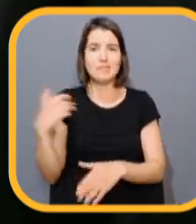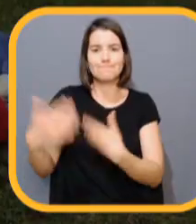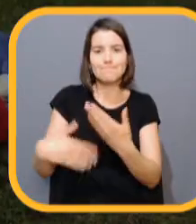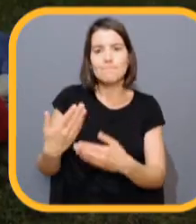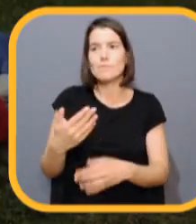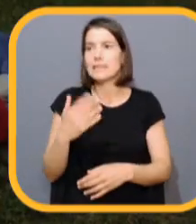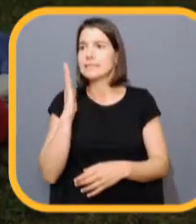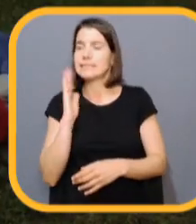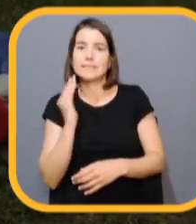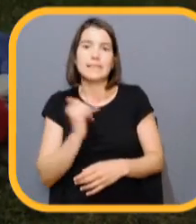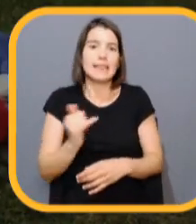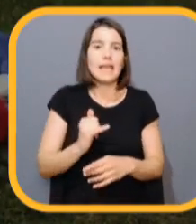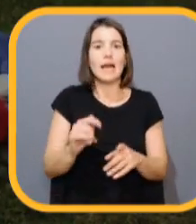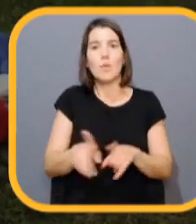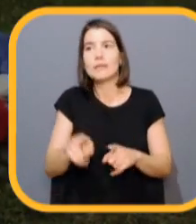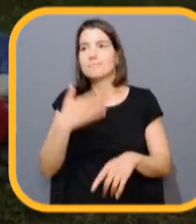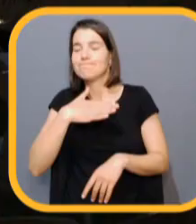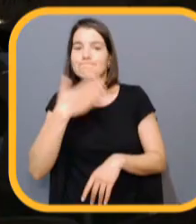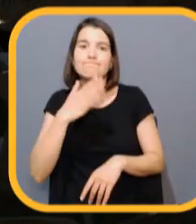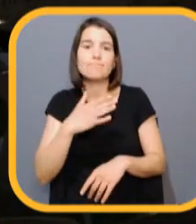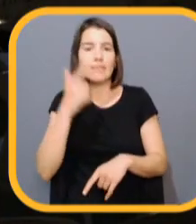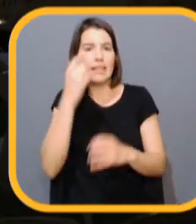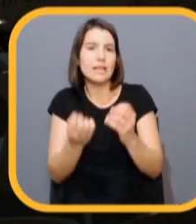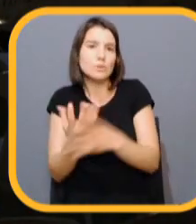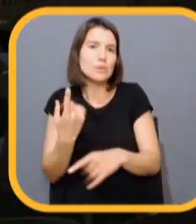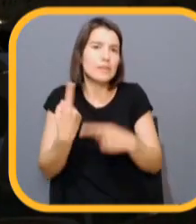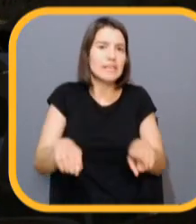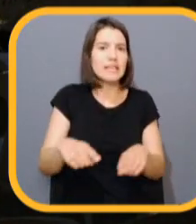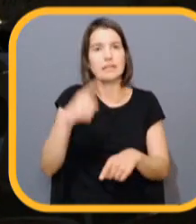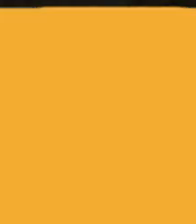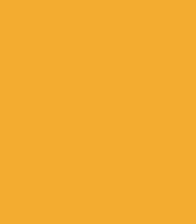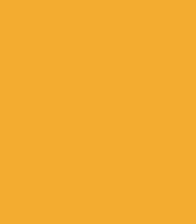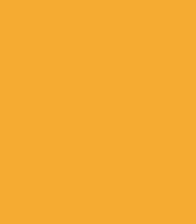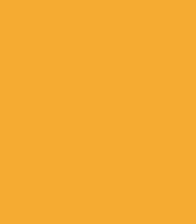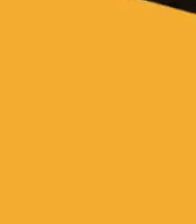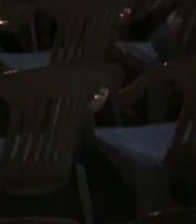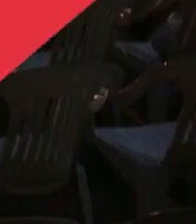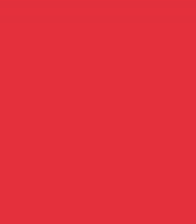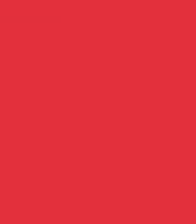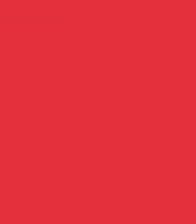longo das décadas, soube contorná-las através de processos mais criativos e originais.